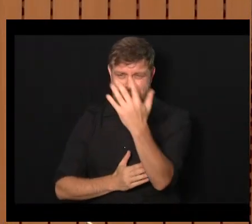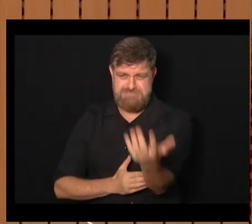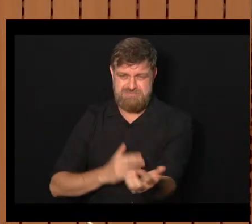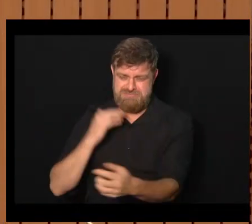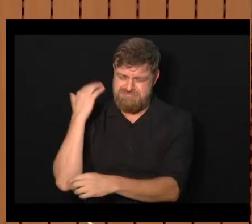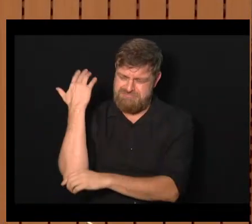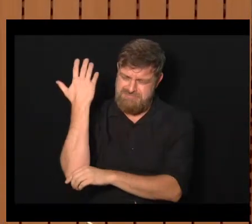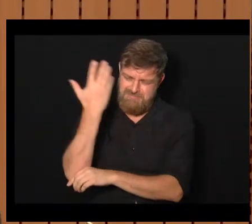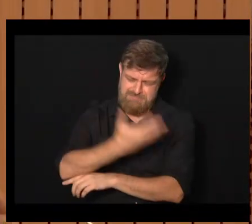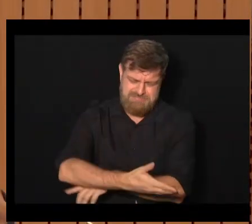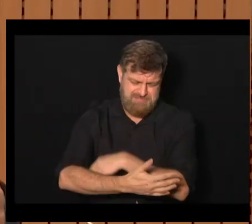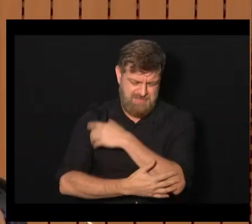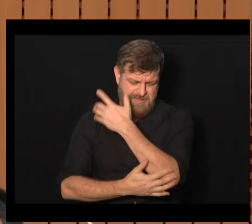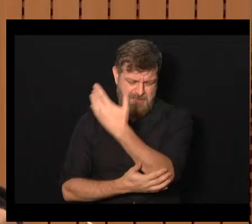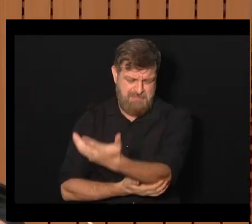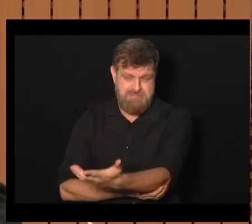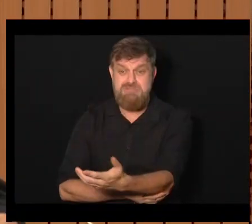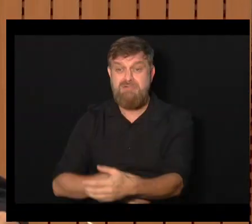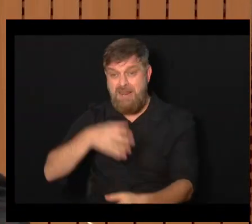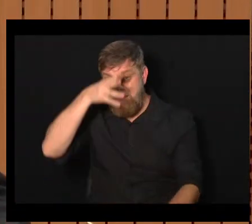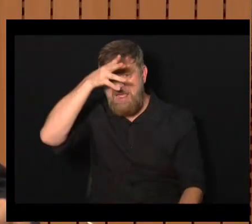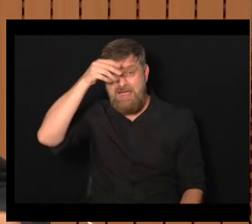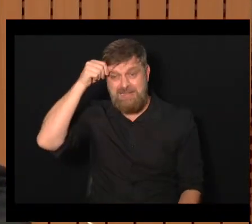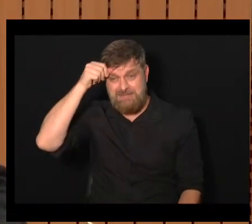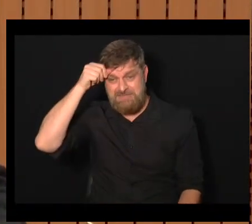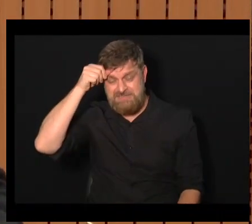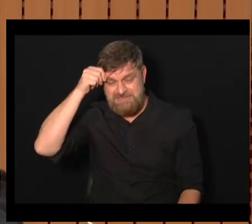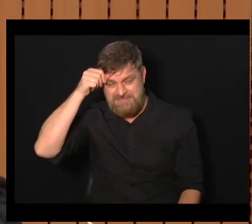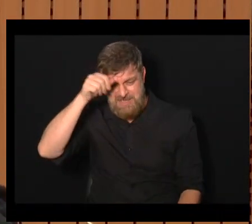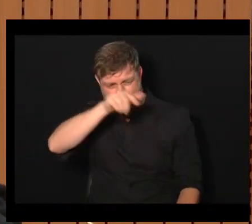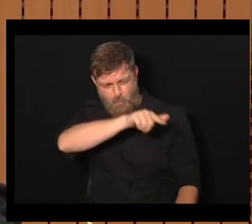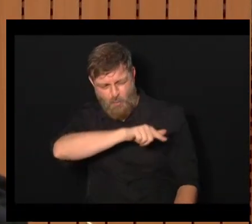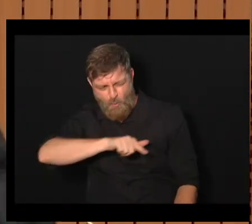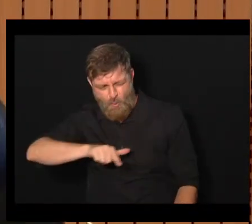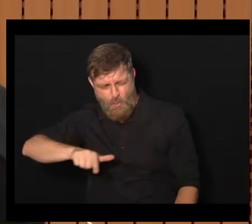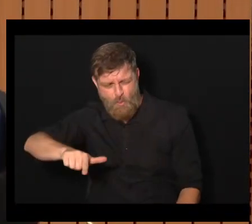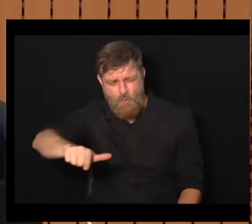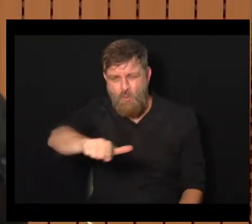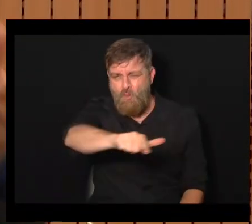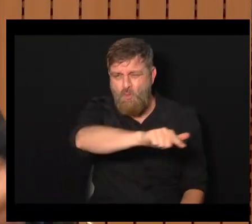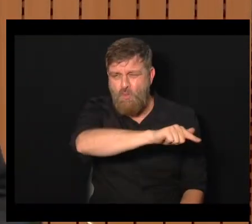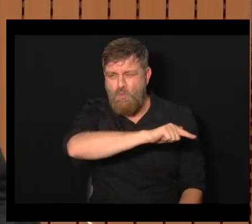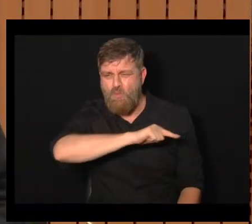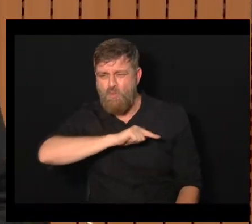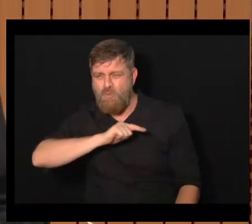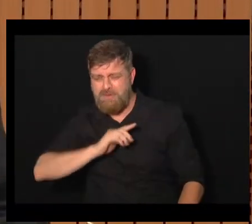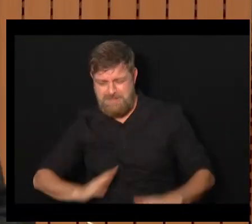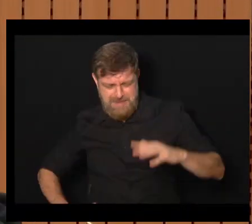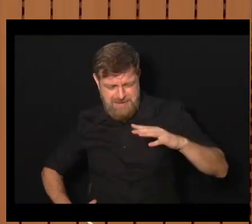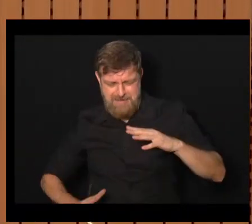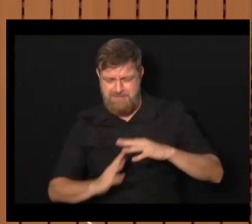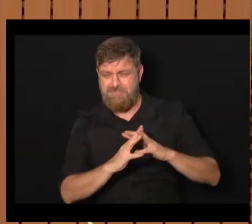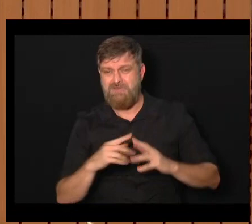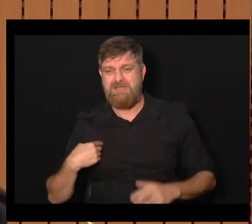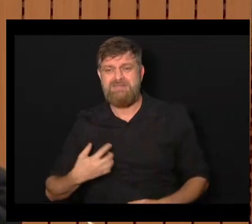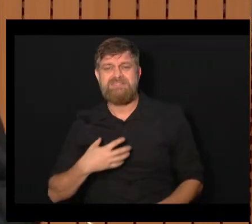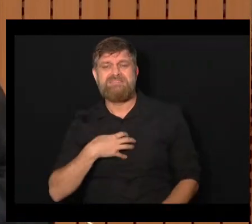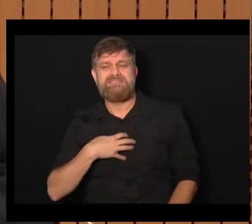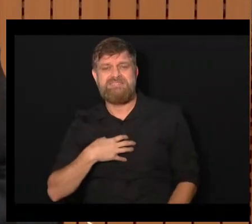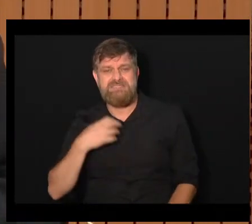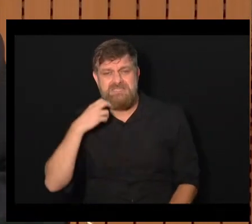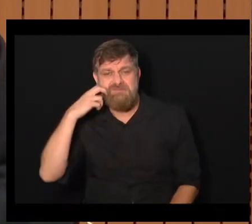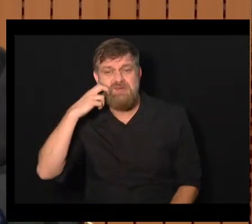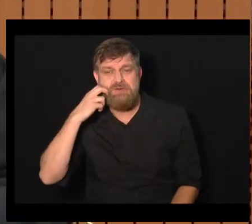na Amazônia, que é uma taxa sem precedentes, né, uma taxa recorde. Evidentemente, todo mundo está acompanhando a vergonha da conduta do